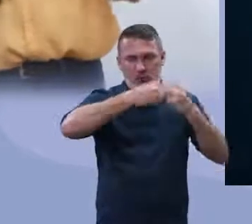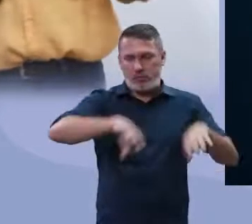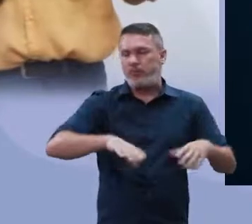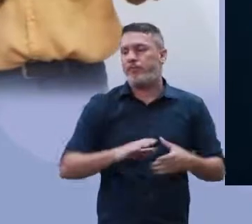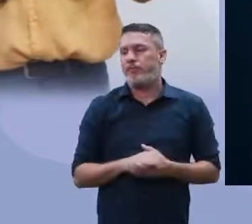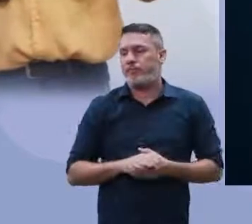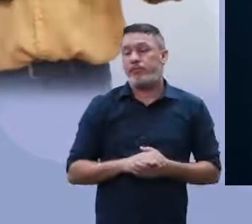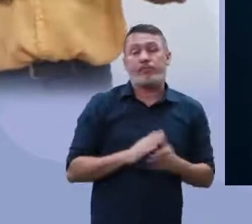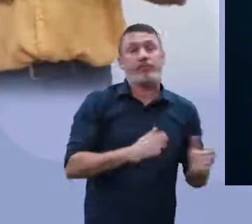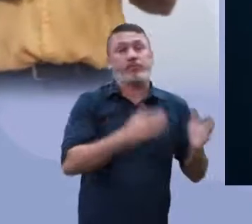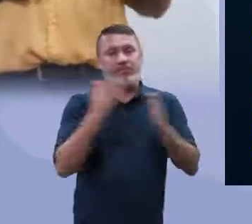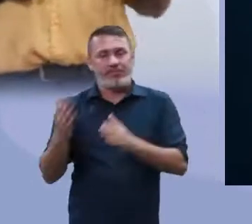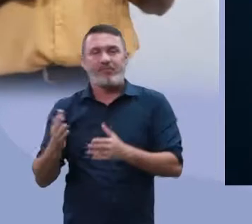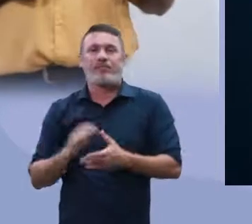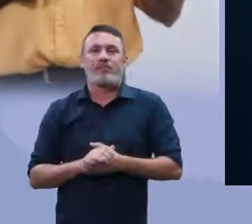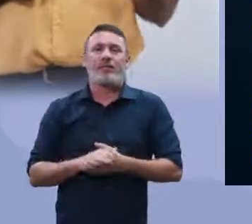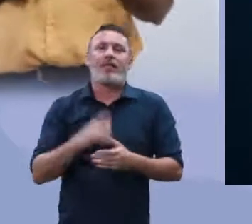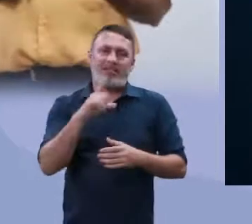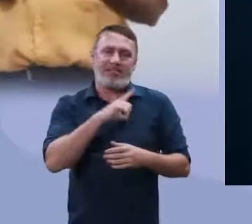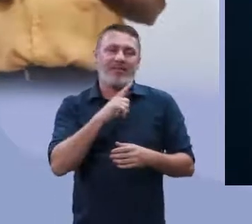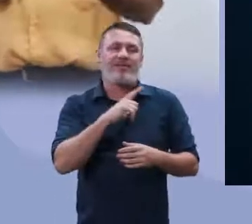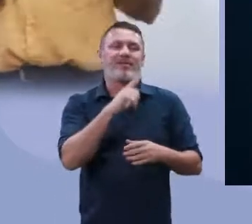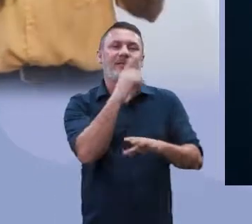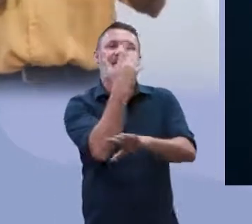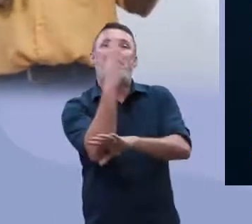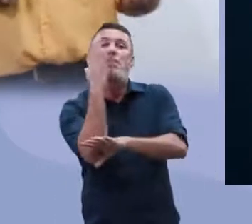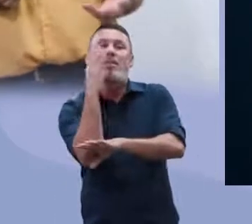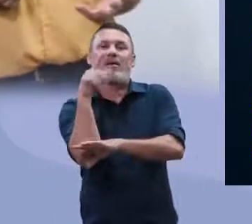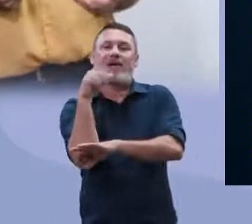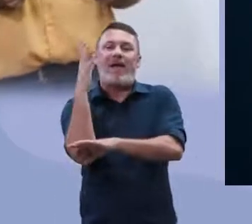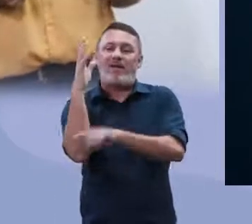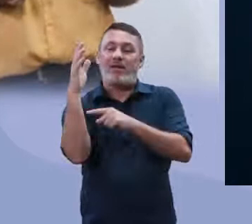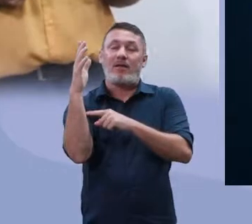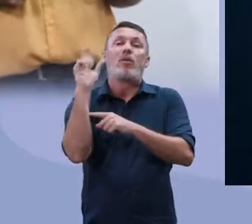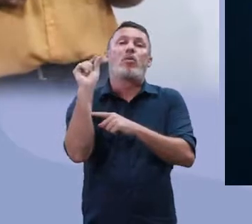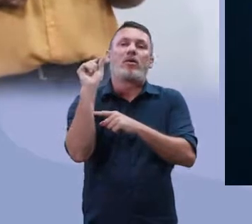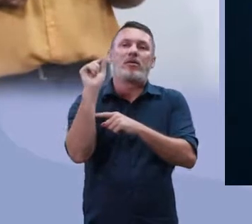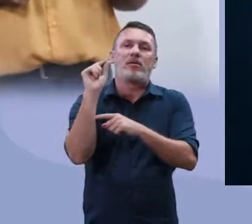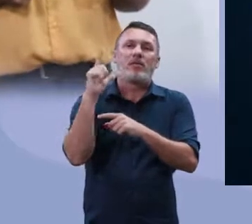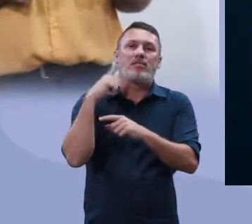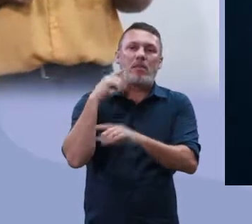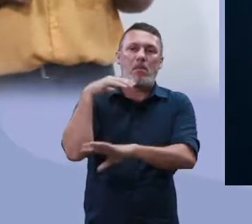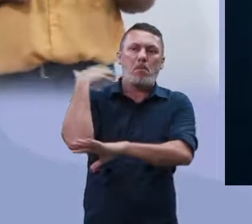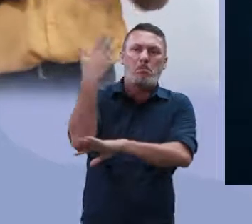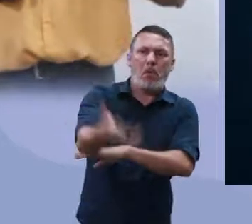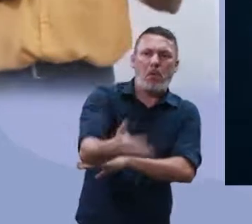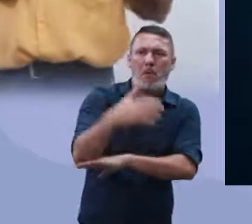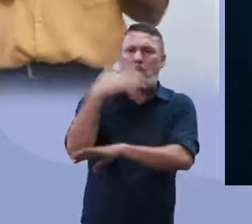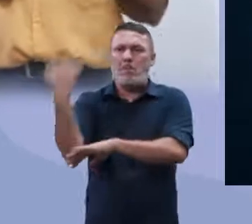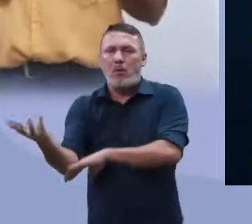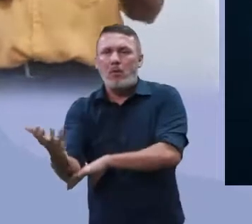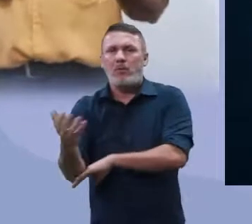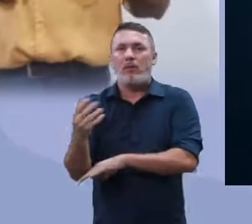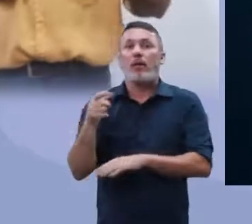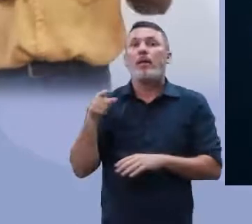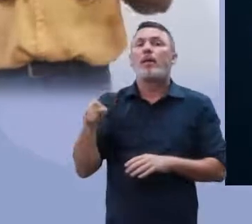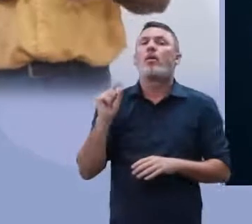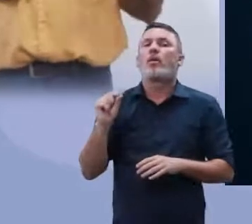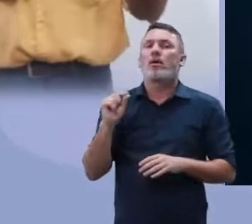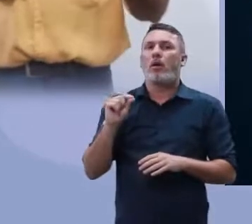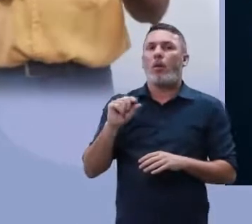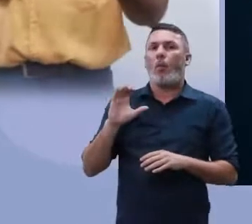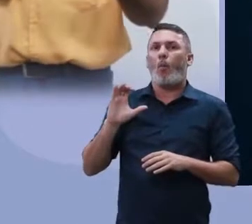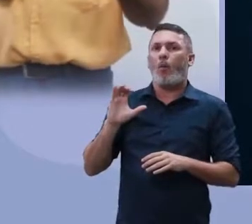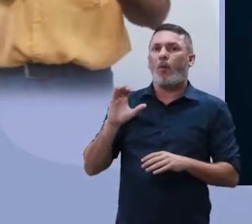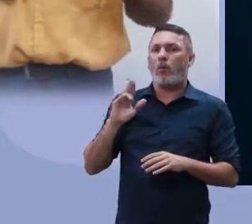essa vegetação, né, quando ela é retirada, a madeira é comercializada de forma ilegal. Né? Você vai ter que,